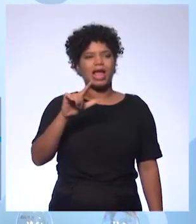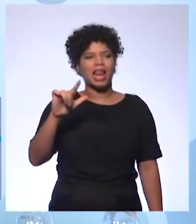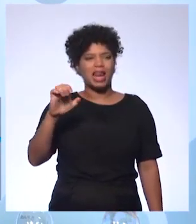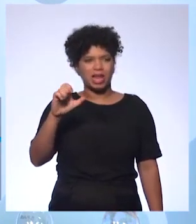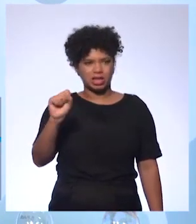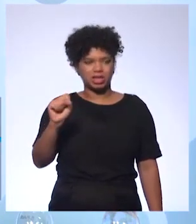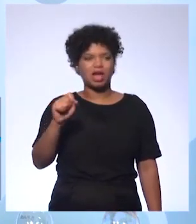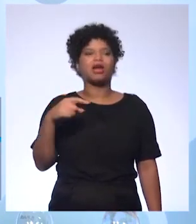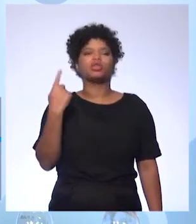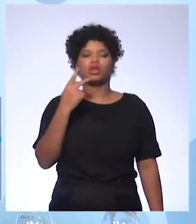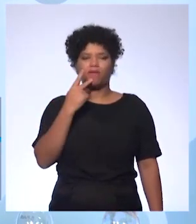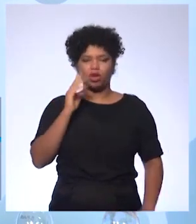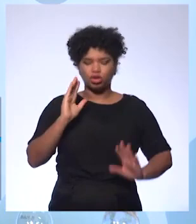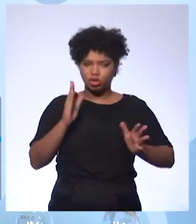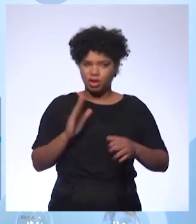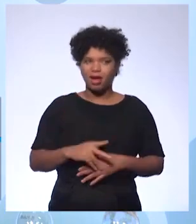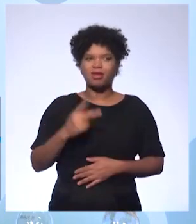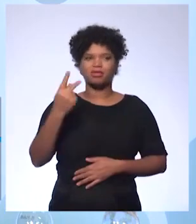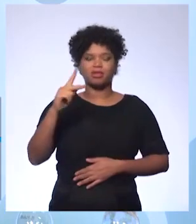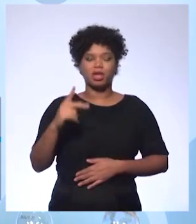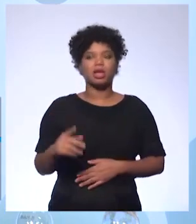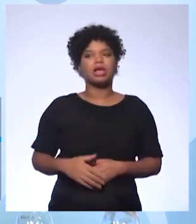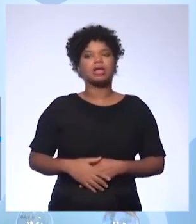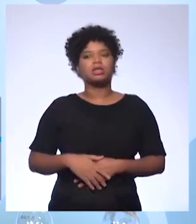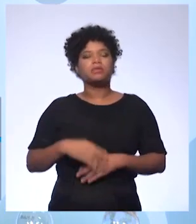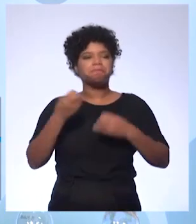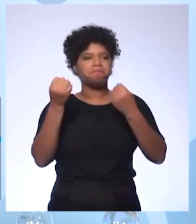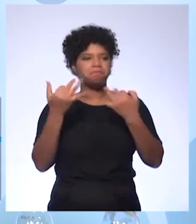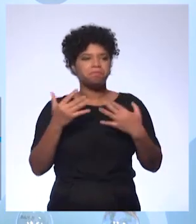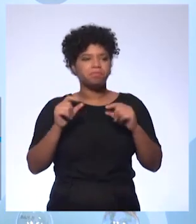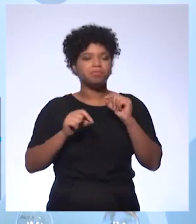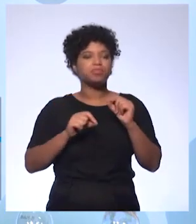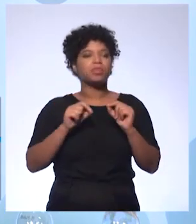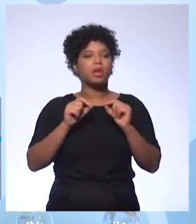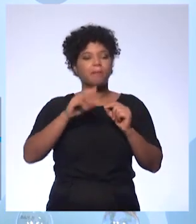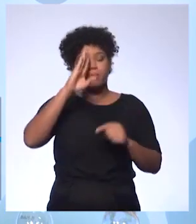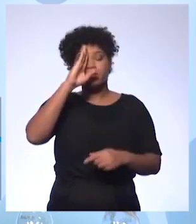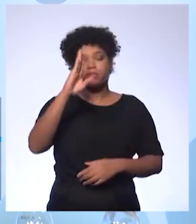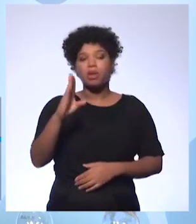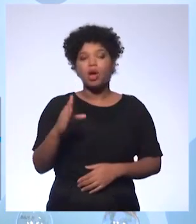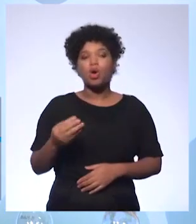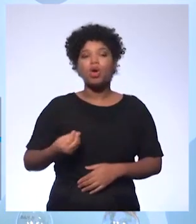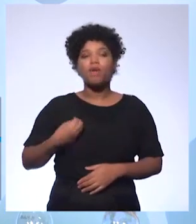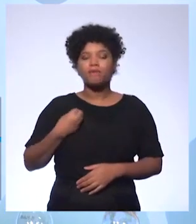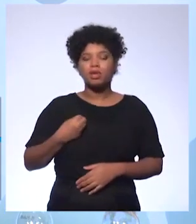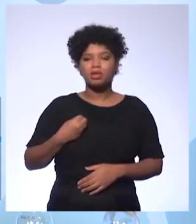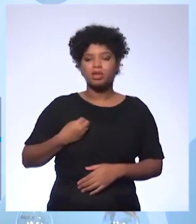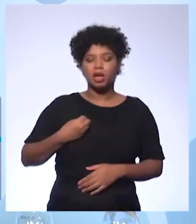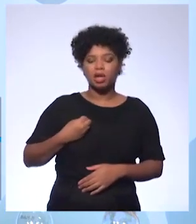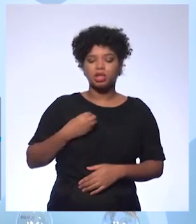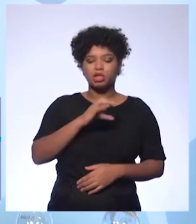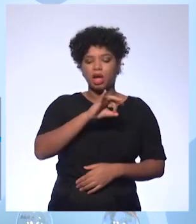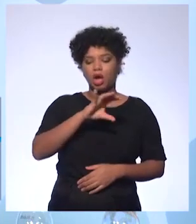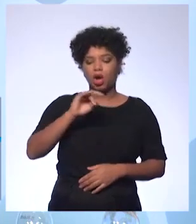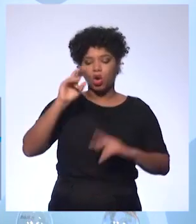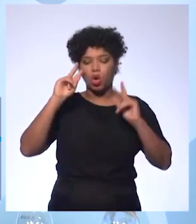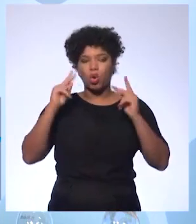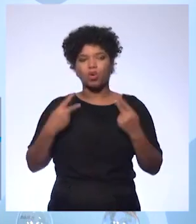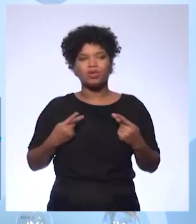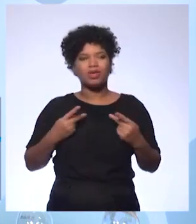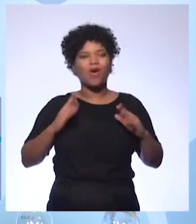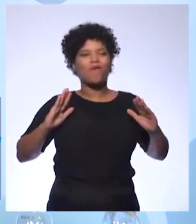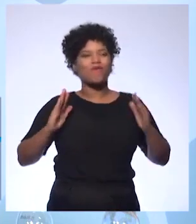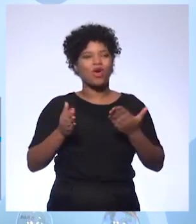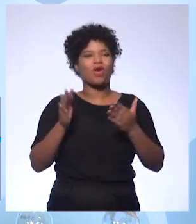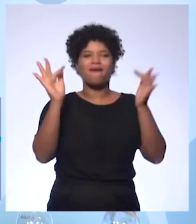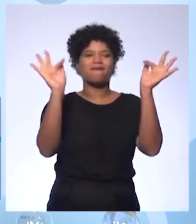vida. E o Aristóteles fala que, na verdade, a finalidade do ser humano, de todo o ser humano, é a